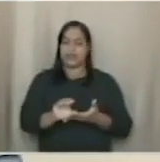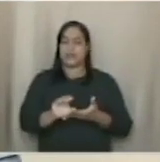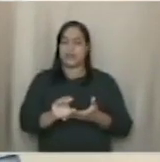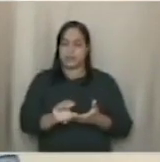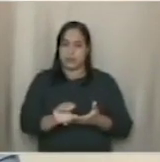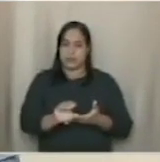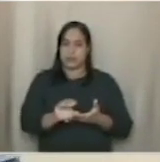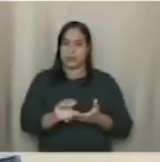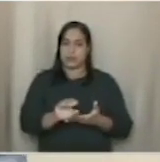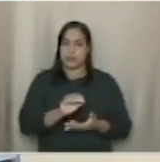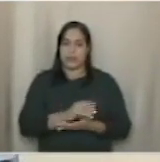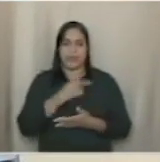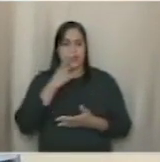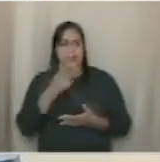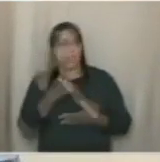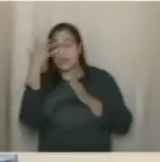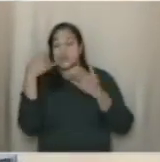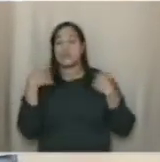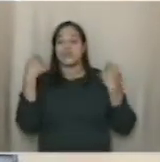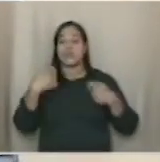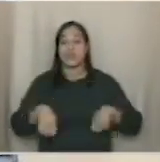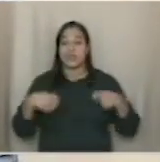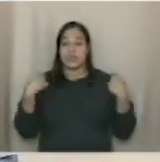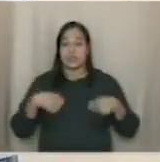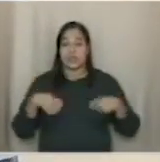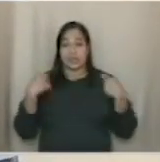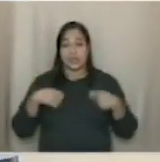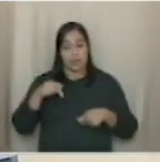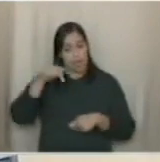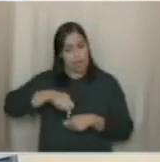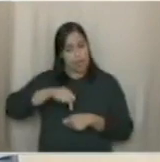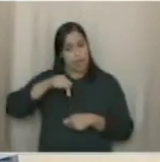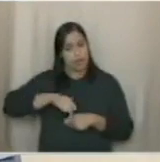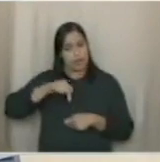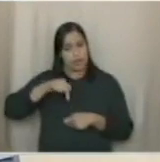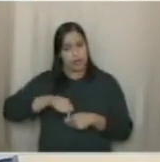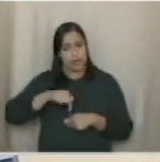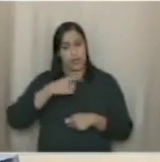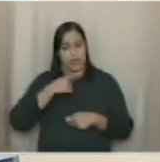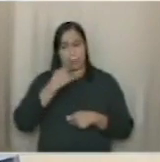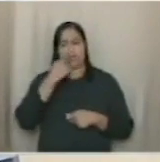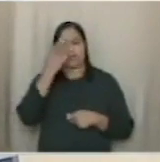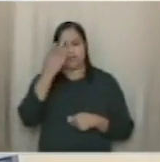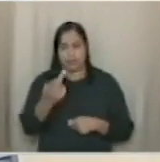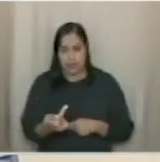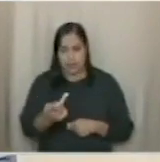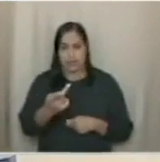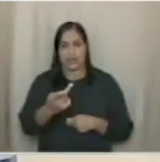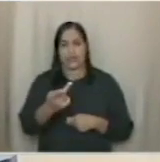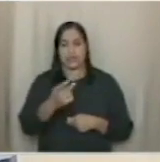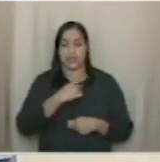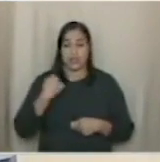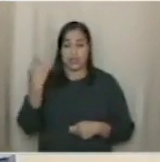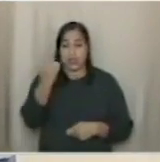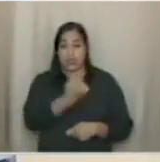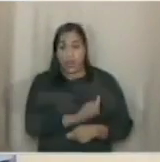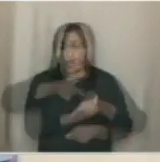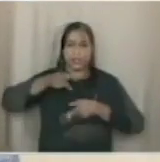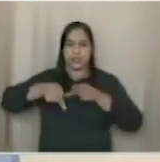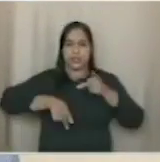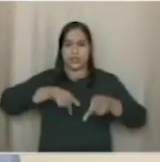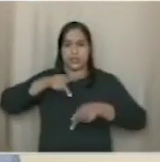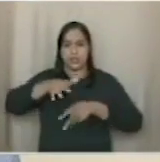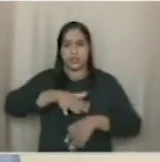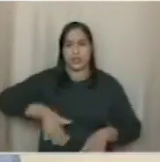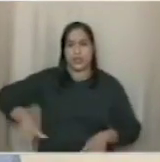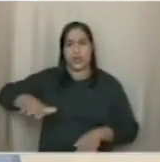É promíscuo dizer que não vai ser feito. Aqui nesse local, e eu fiz questão de dizer no meu pronunciamento, nós falhamos.